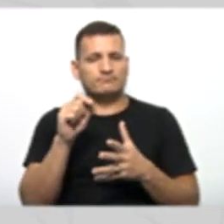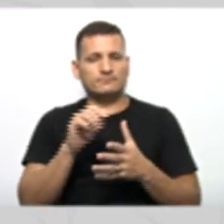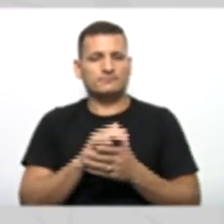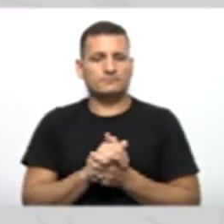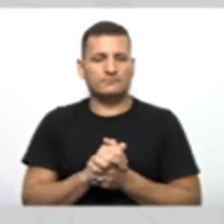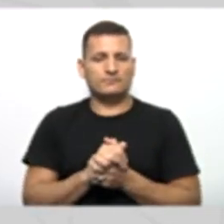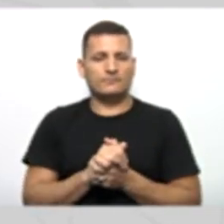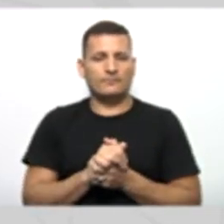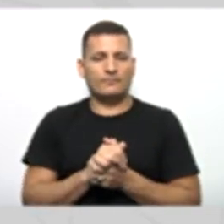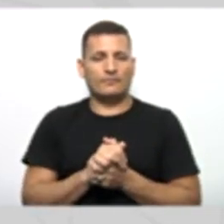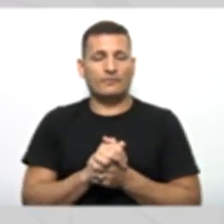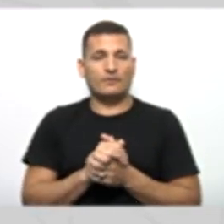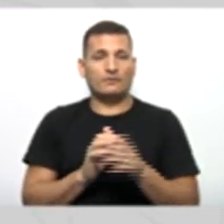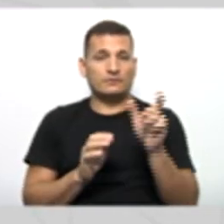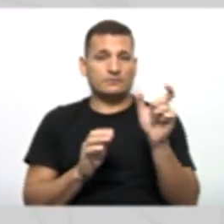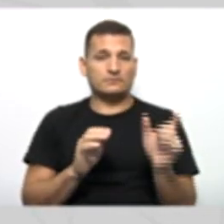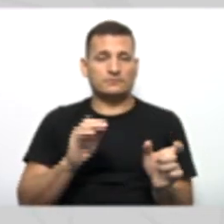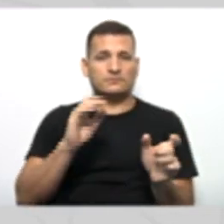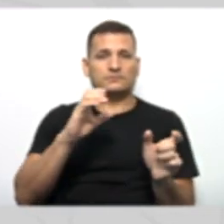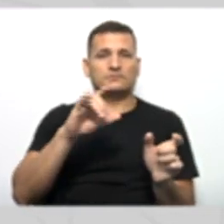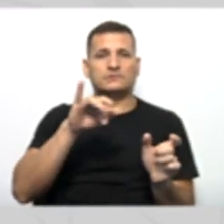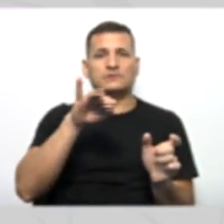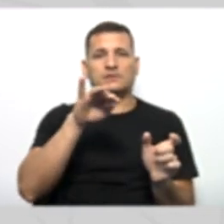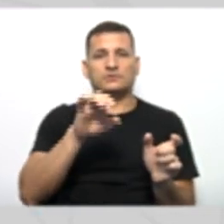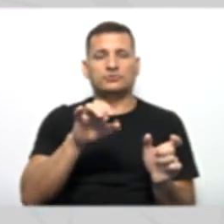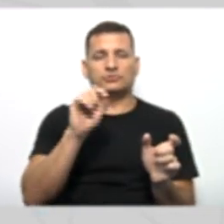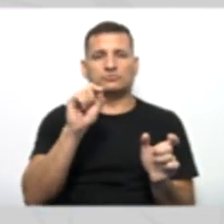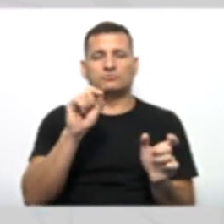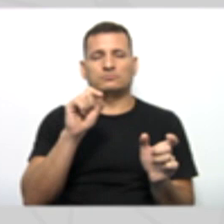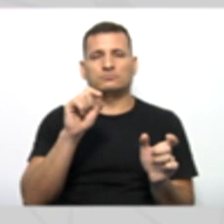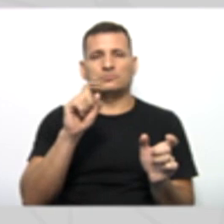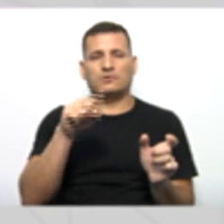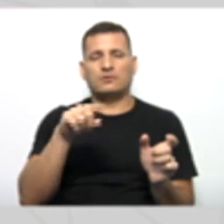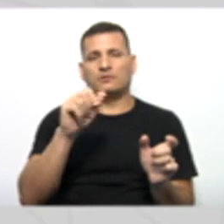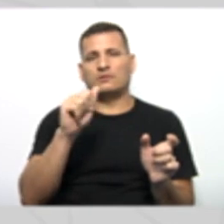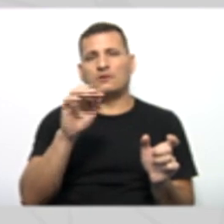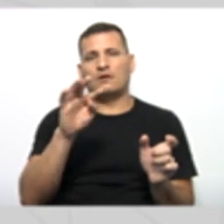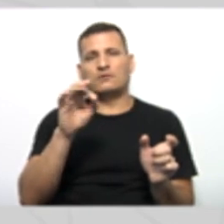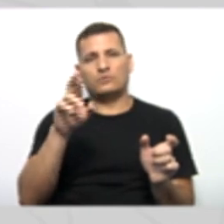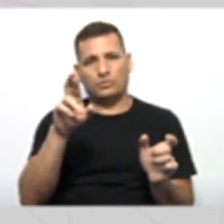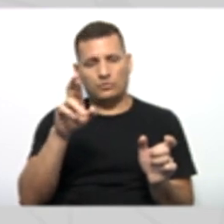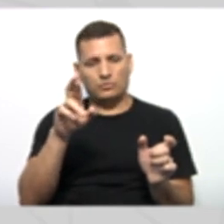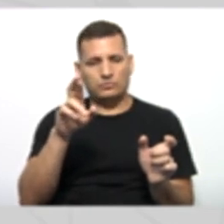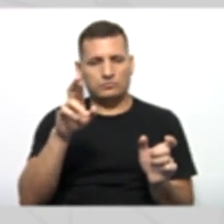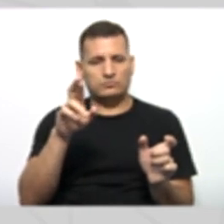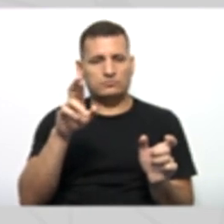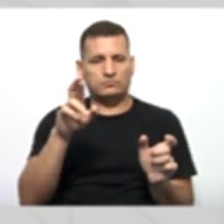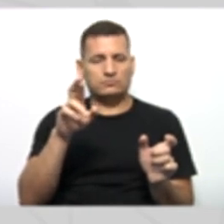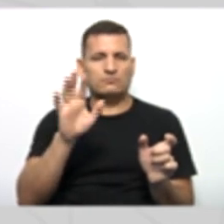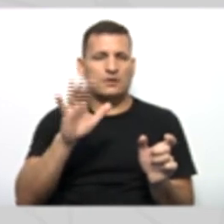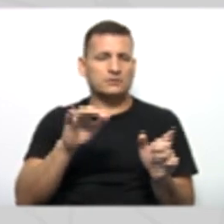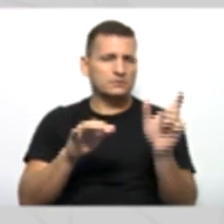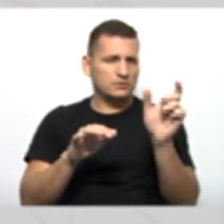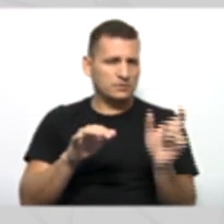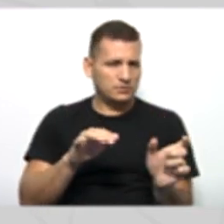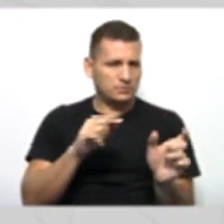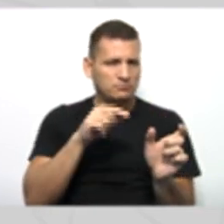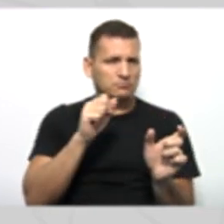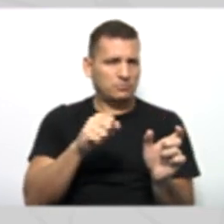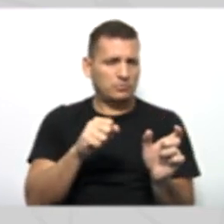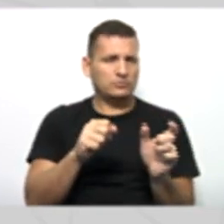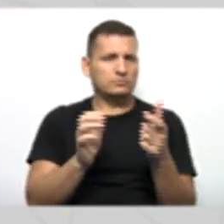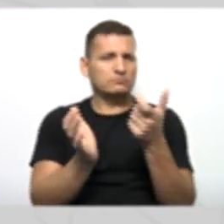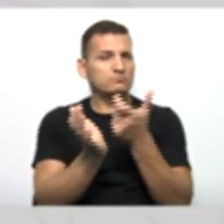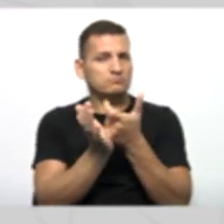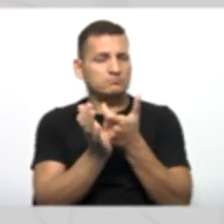cliente, aqui ele é um ator. Olha o bonequinho aí que está exemplificando como um ator. Mas cliente, ele pode ser uma classe? Pode,